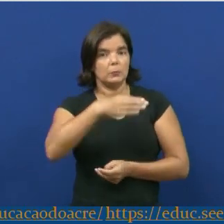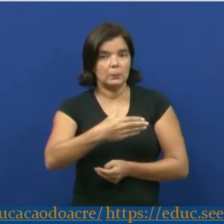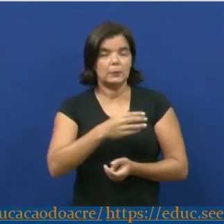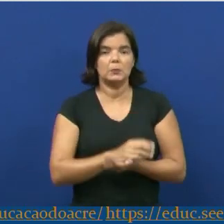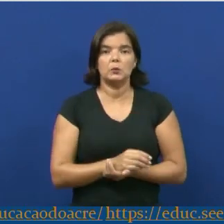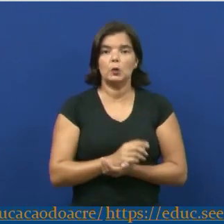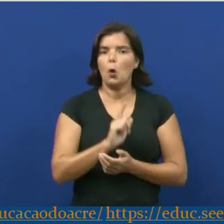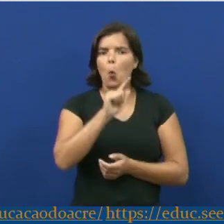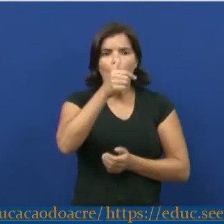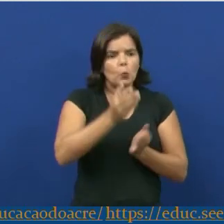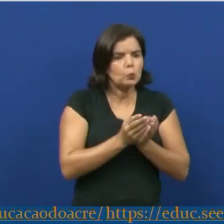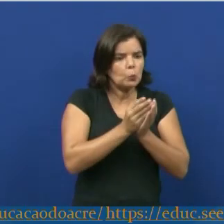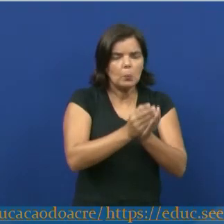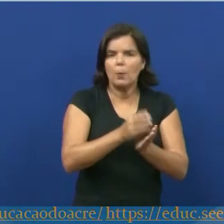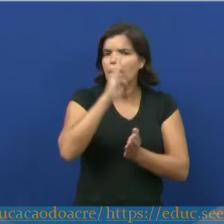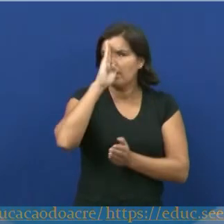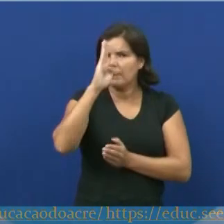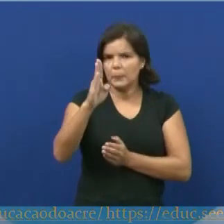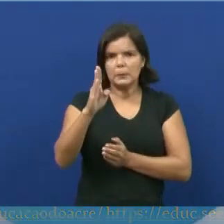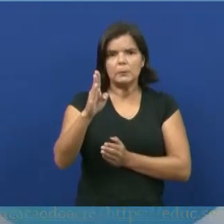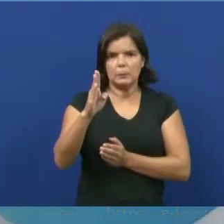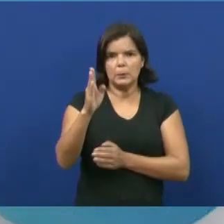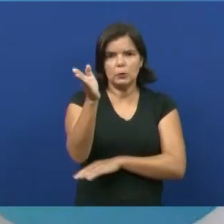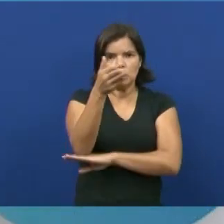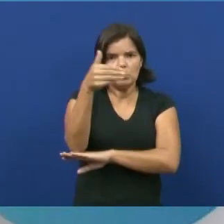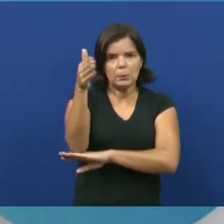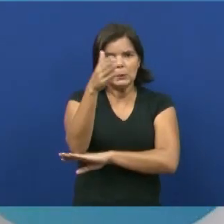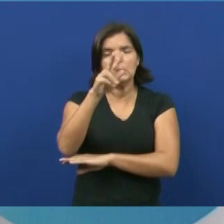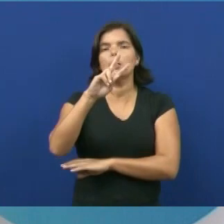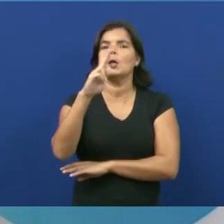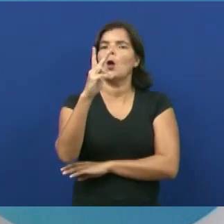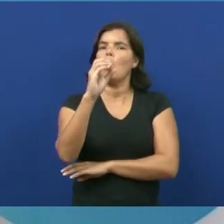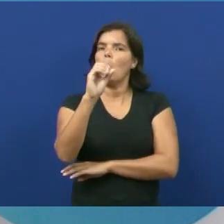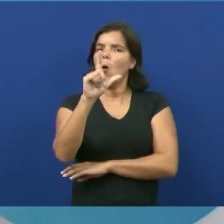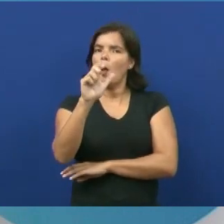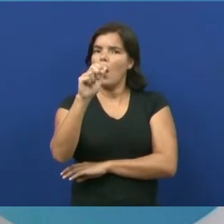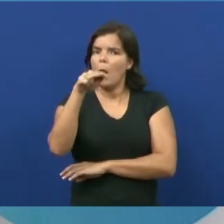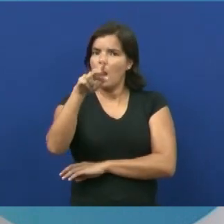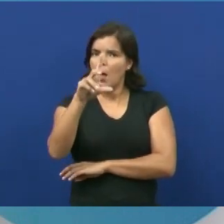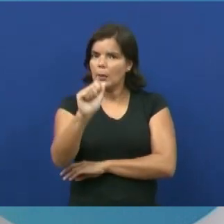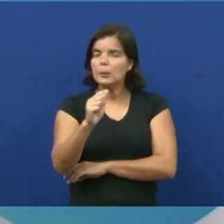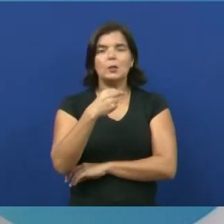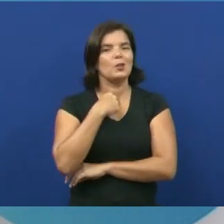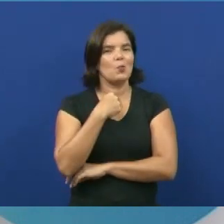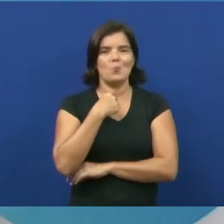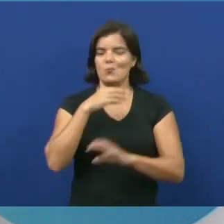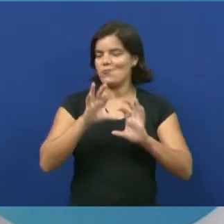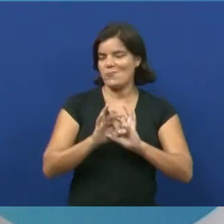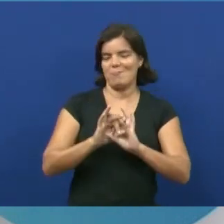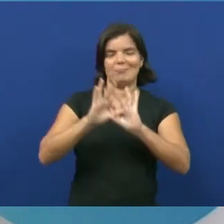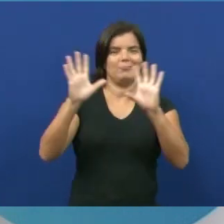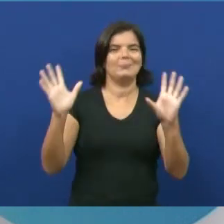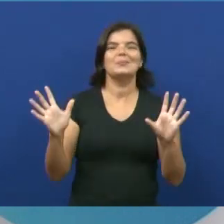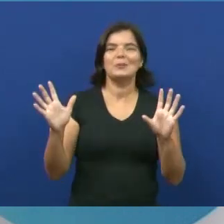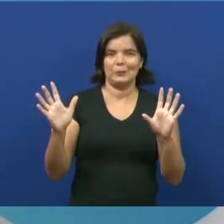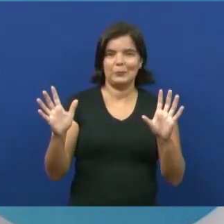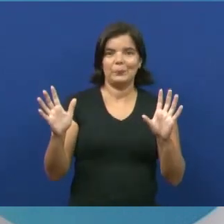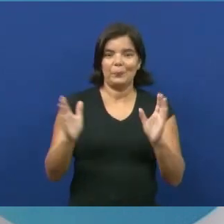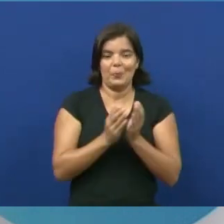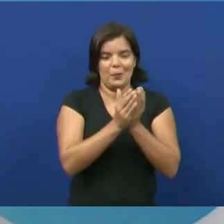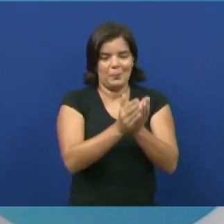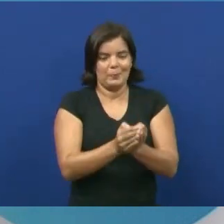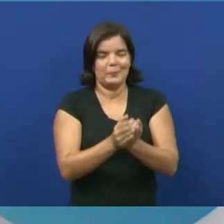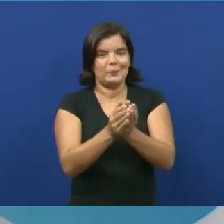Então, nenhum outro navio, principalmente o de bandeira holandesa, poderia circular livremente, né, por